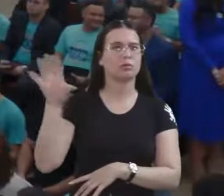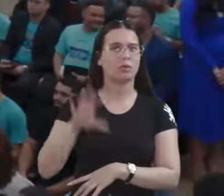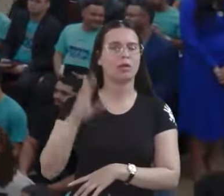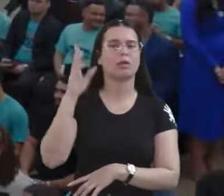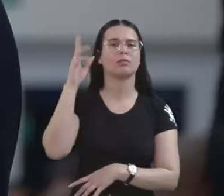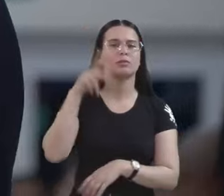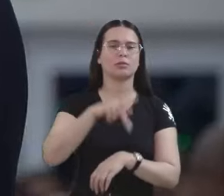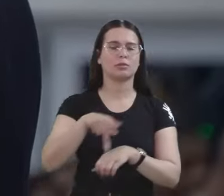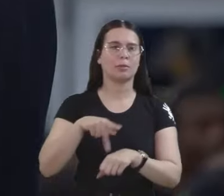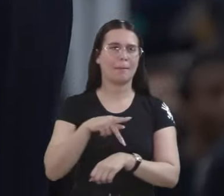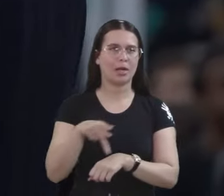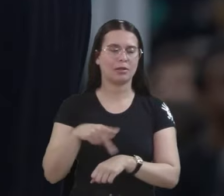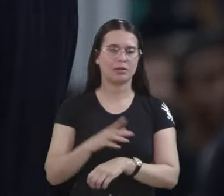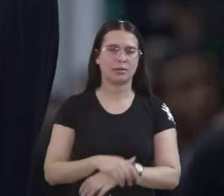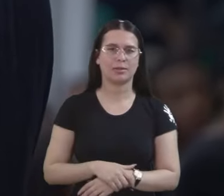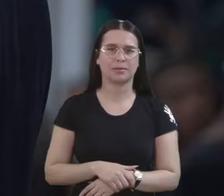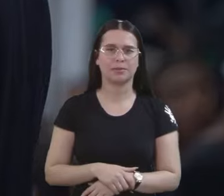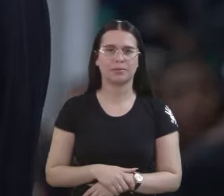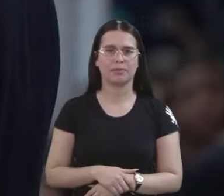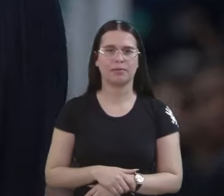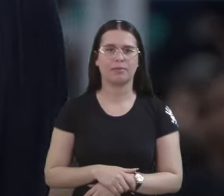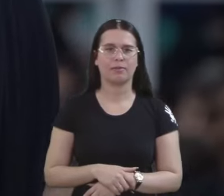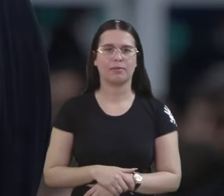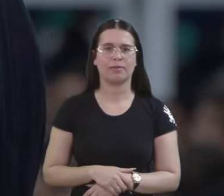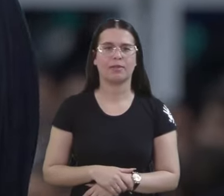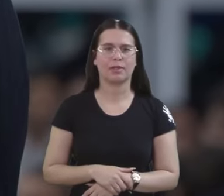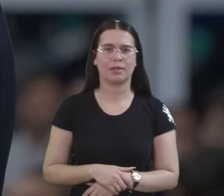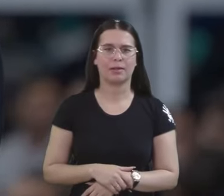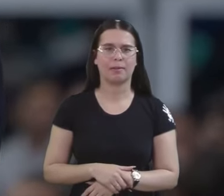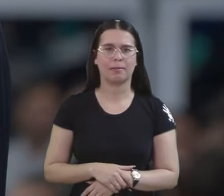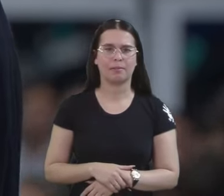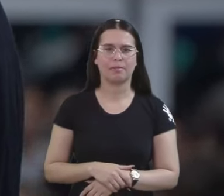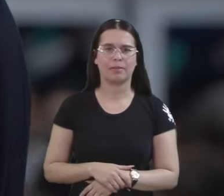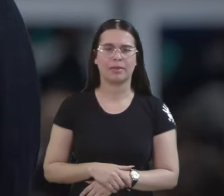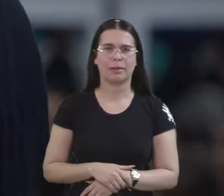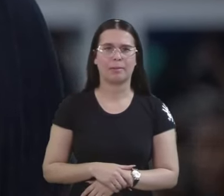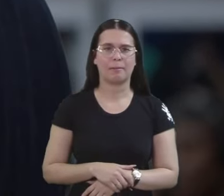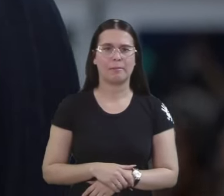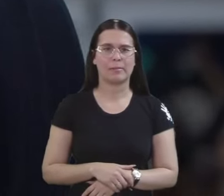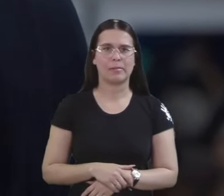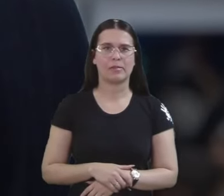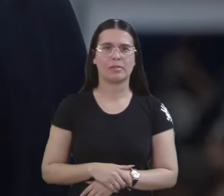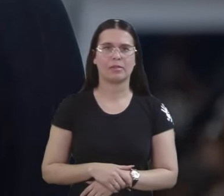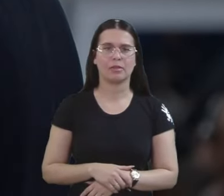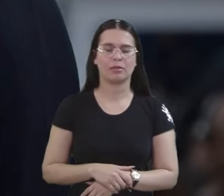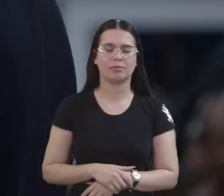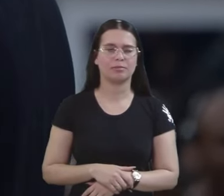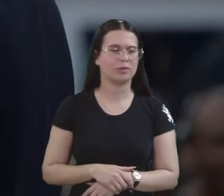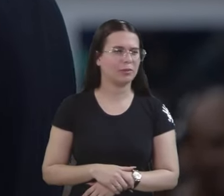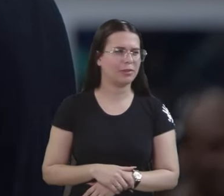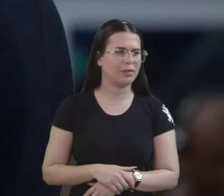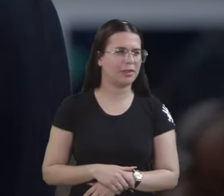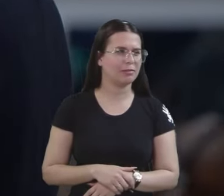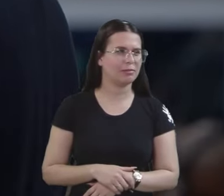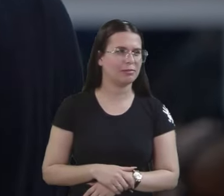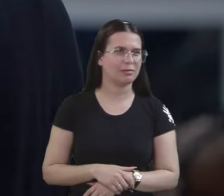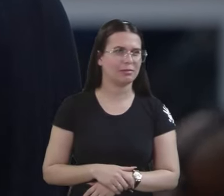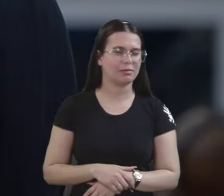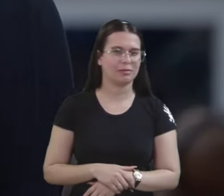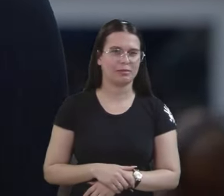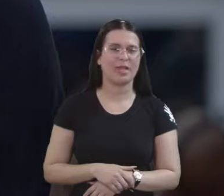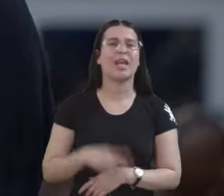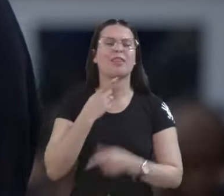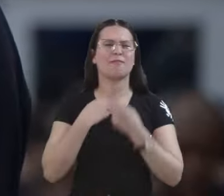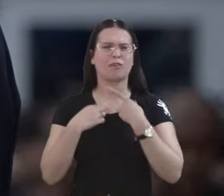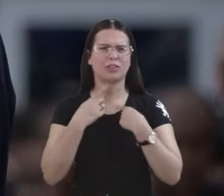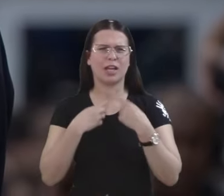país. É muito maior o que nós temos aqui, o que está estendido fora, que tem vontade de participar, tem